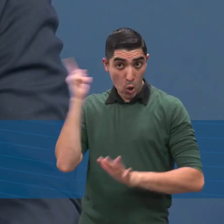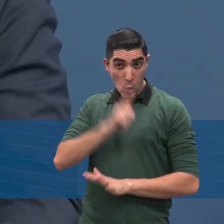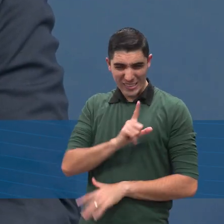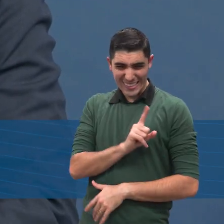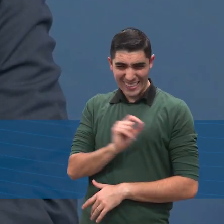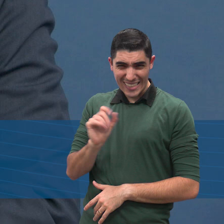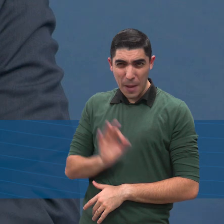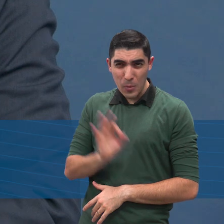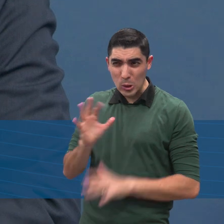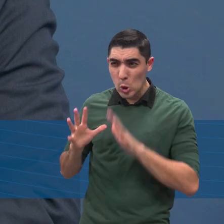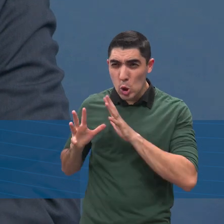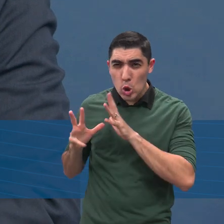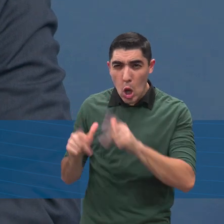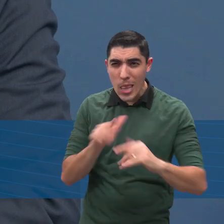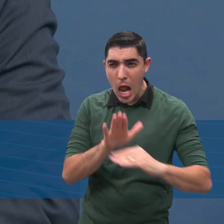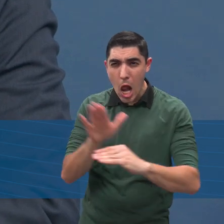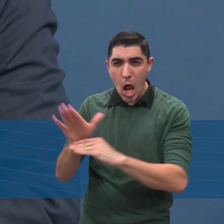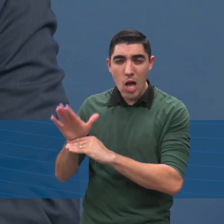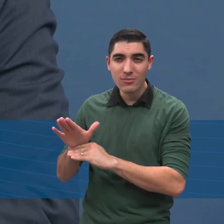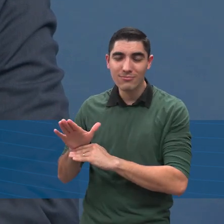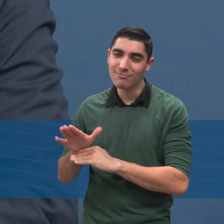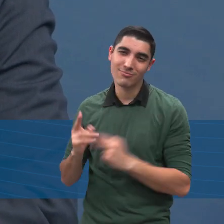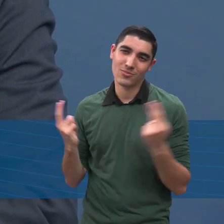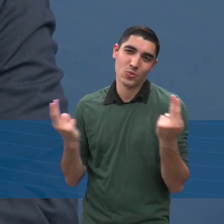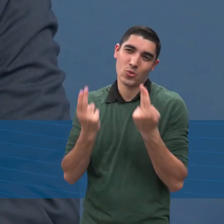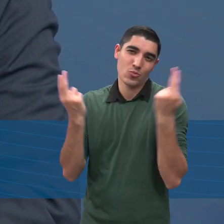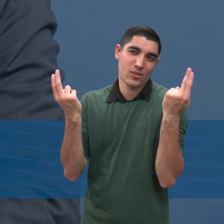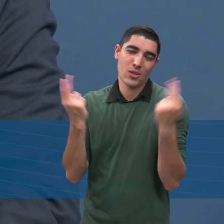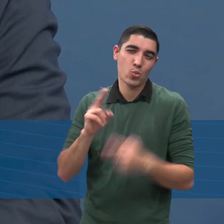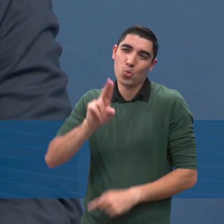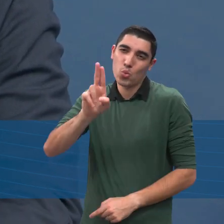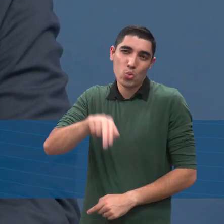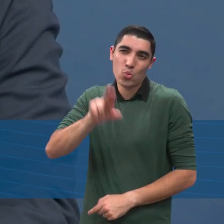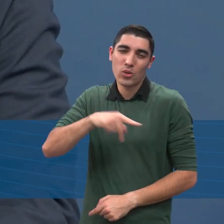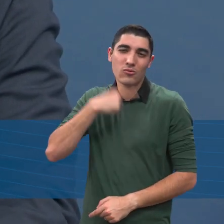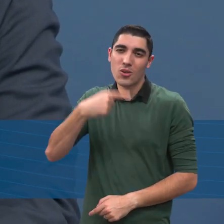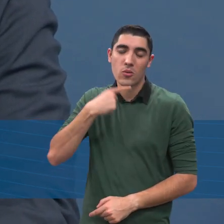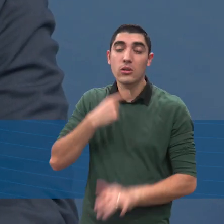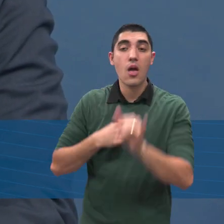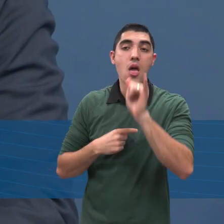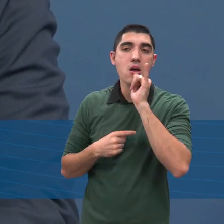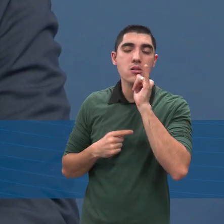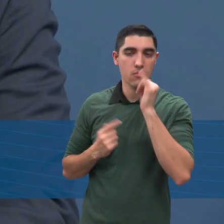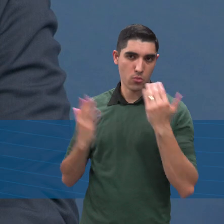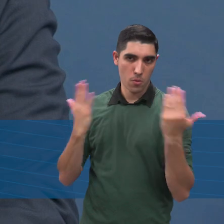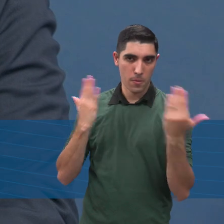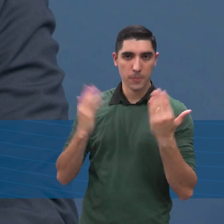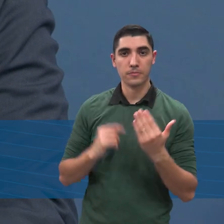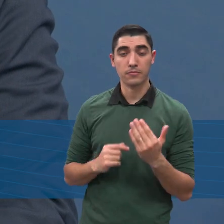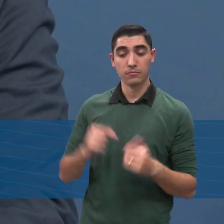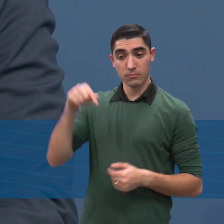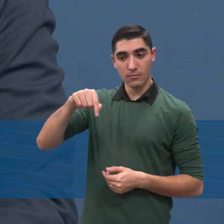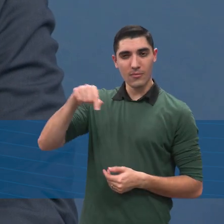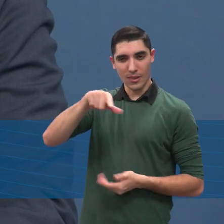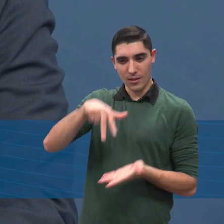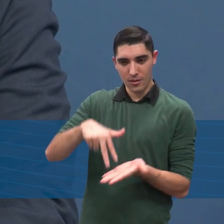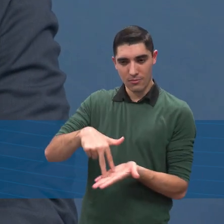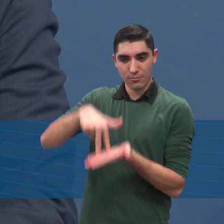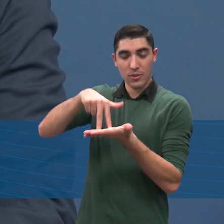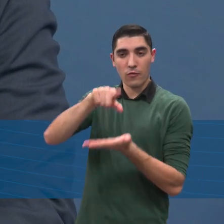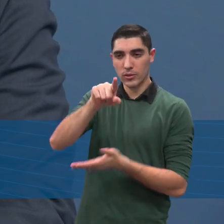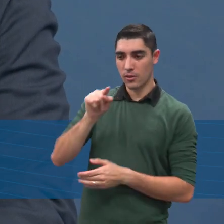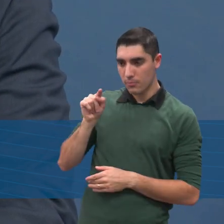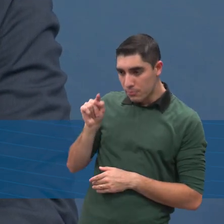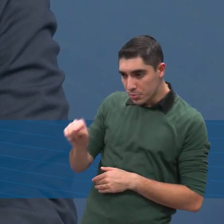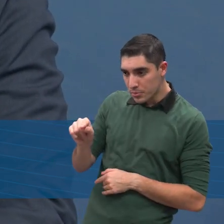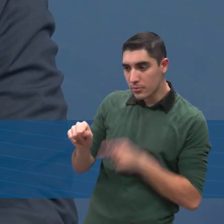100%, né? Isso aí, né, às vezes você tem, eu vou dar um exemplo aqui, aquele elevador que você